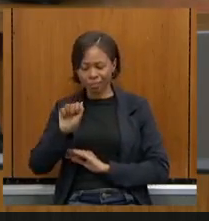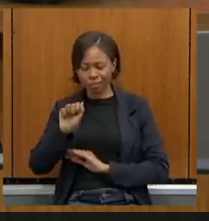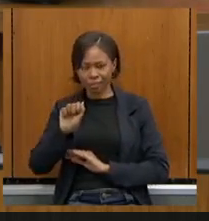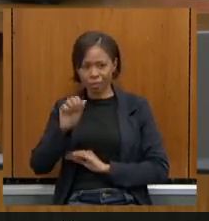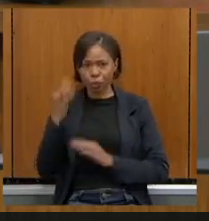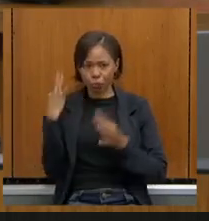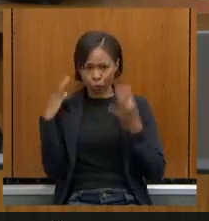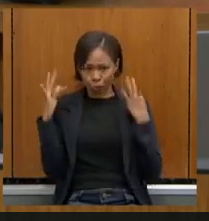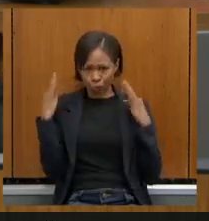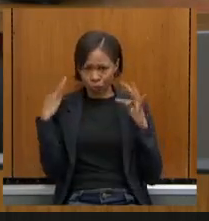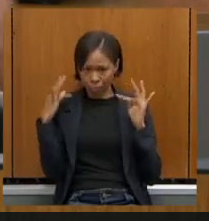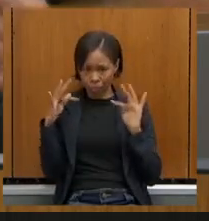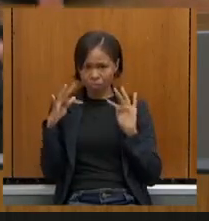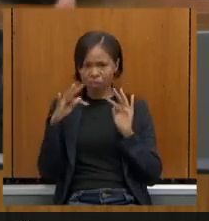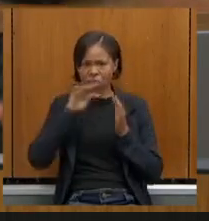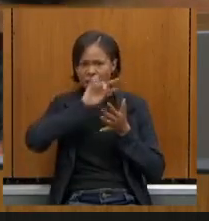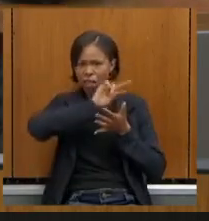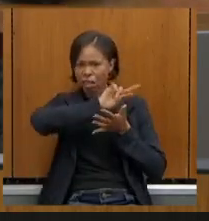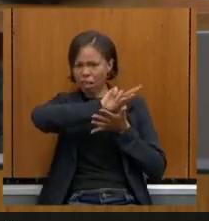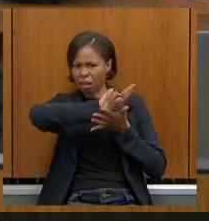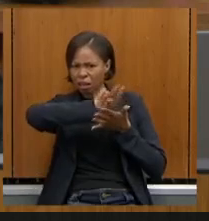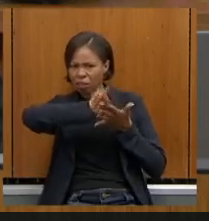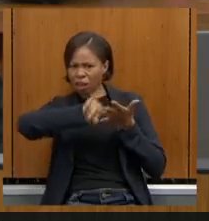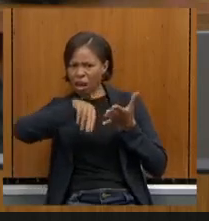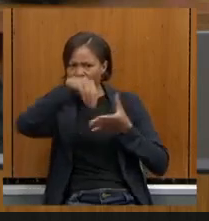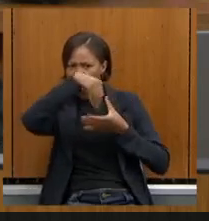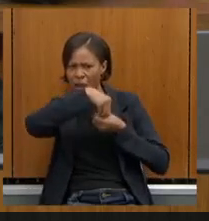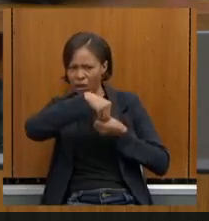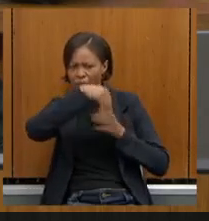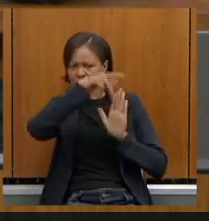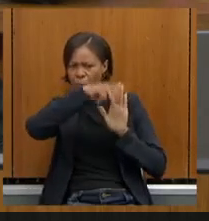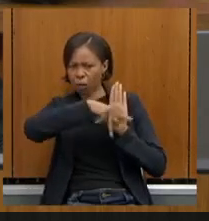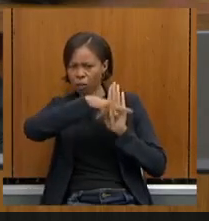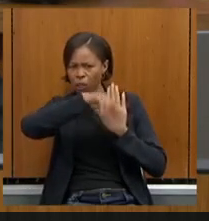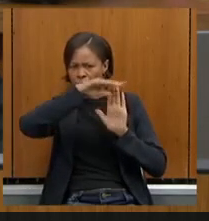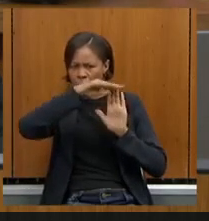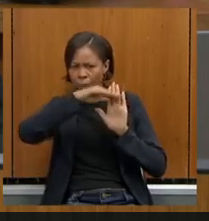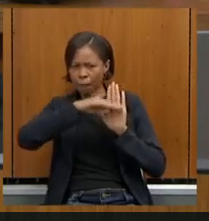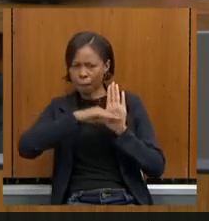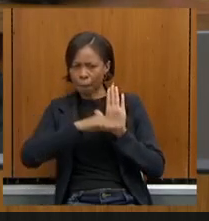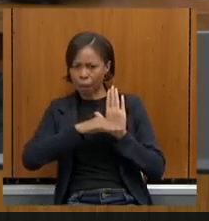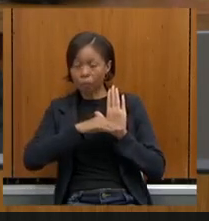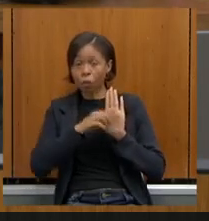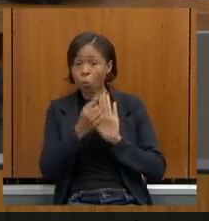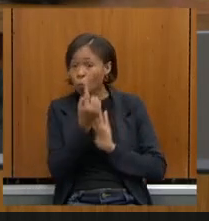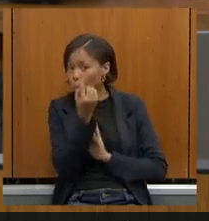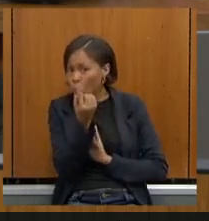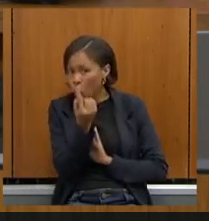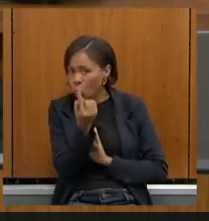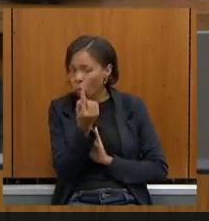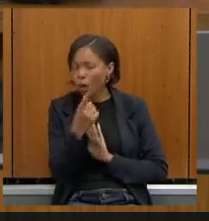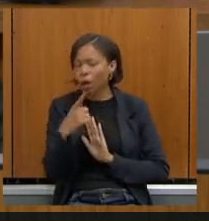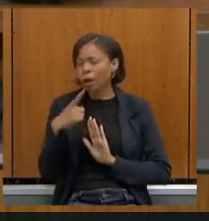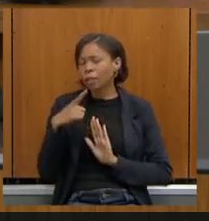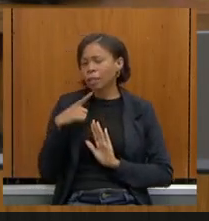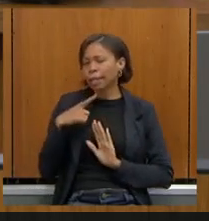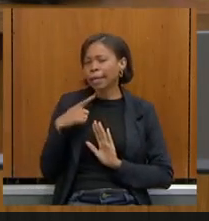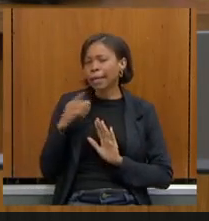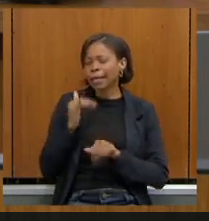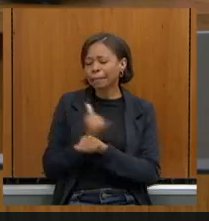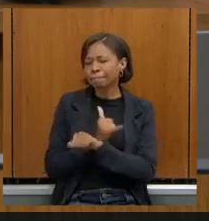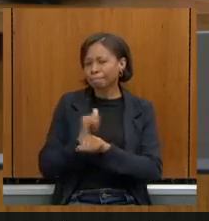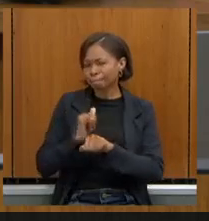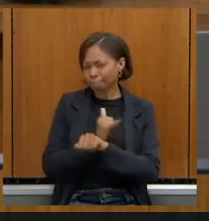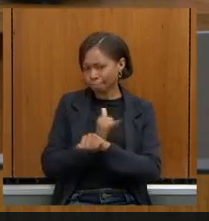projeto que ele é estratégico para o desenvolvimento do turismo e do turismo cultural e da cultura